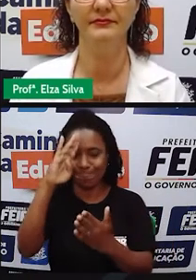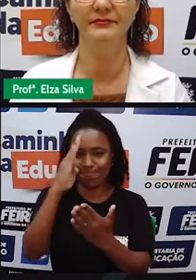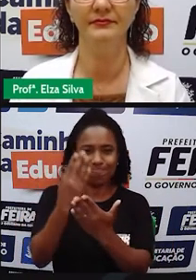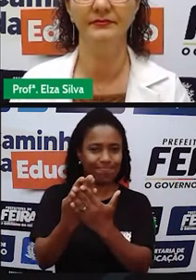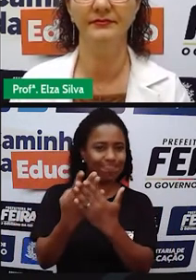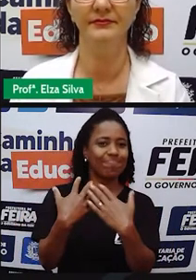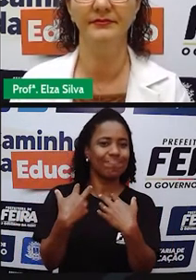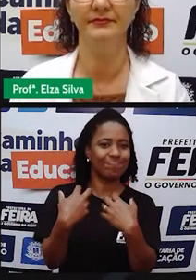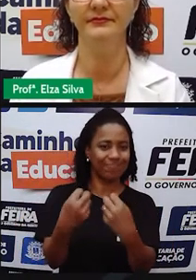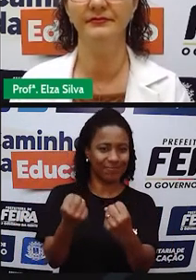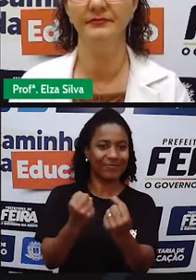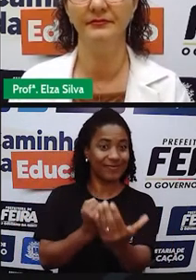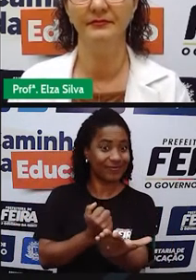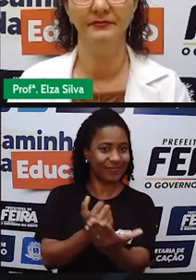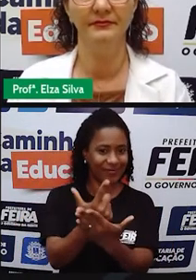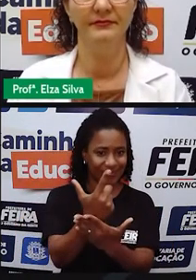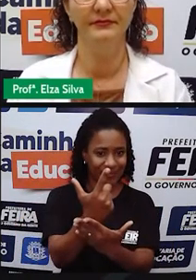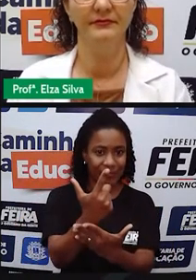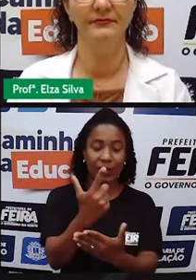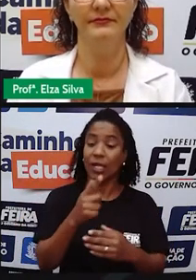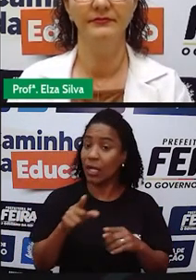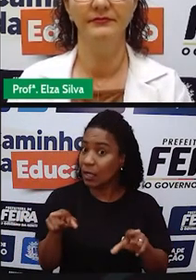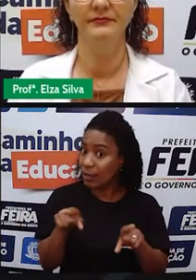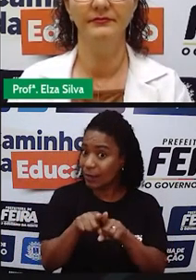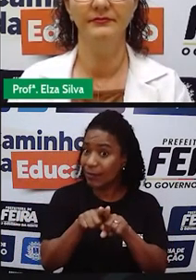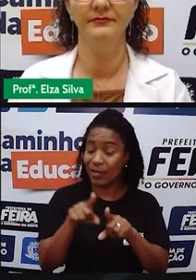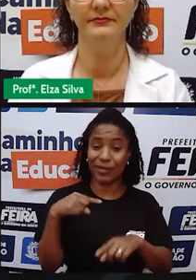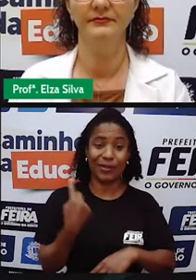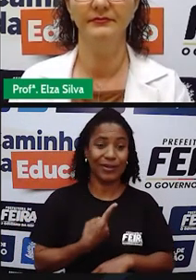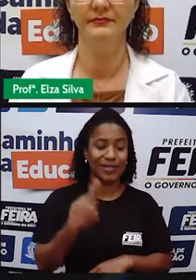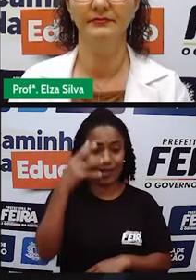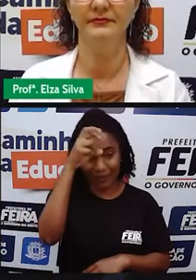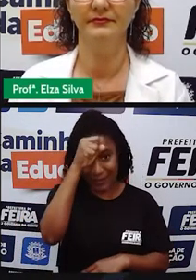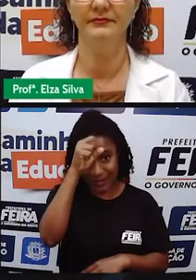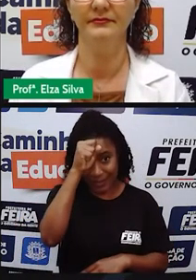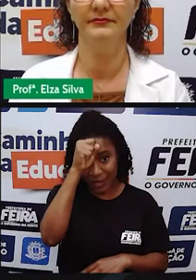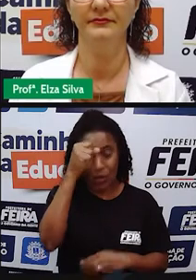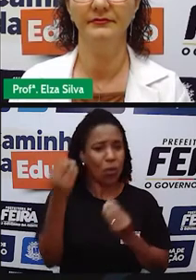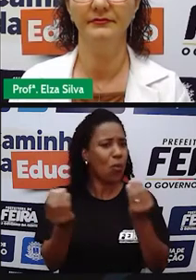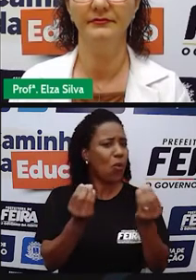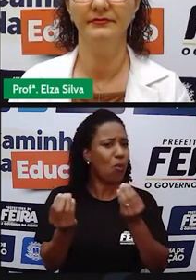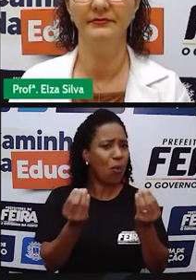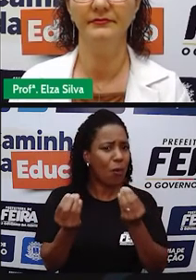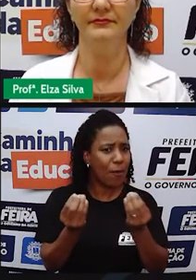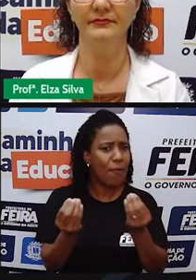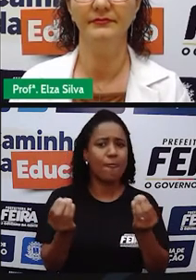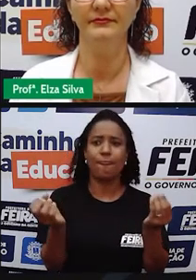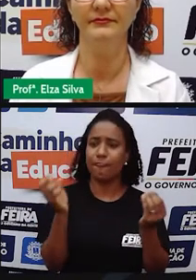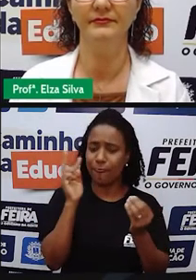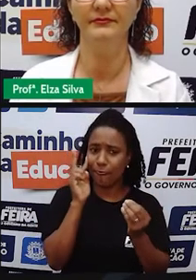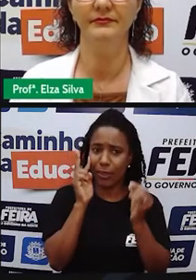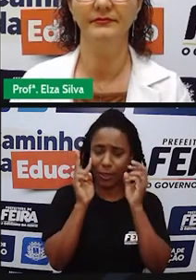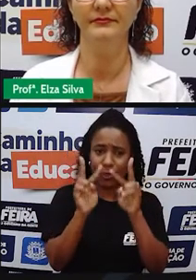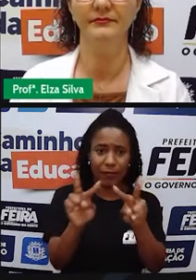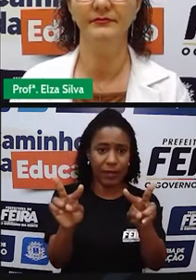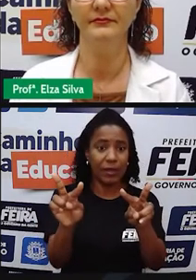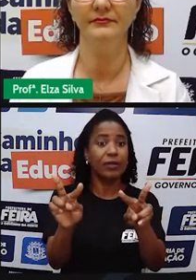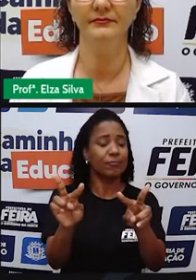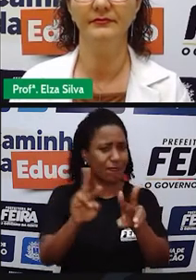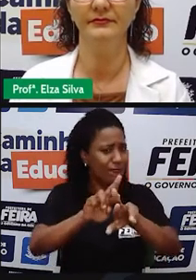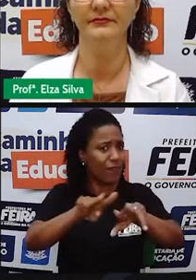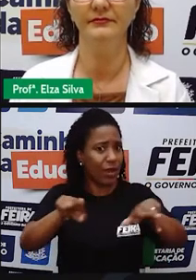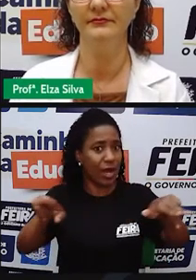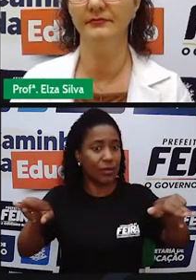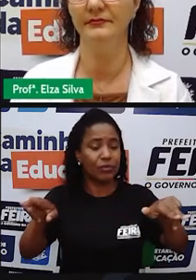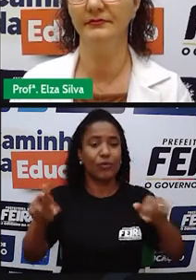Também iremos estar apresentando, aprendendo sobre utilizar recursos verbais e não verbais